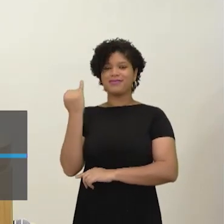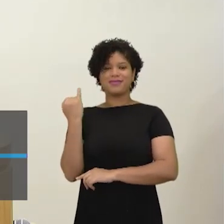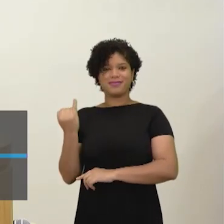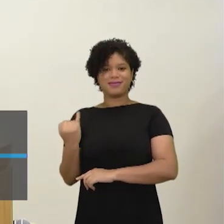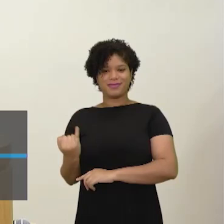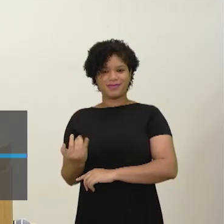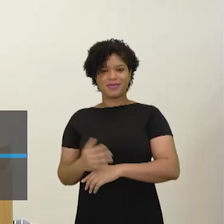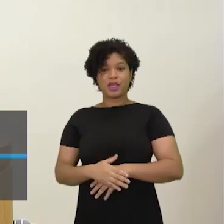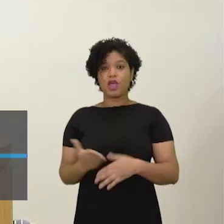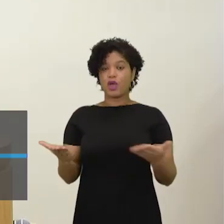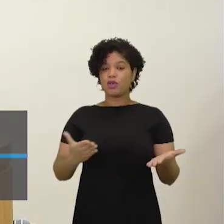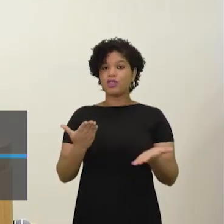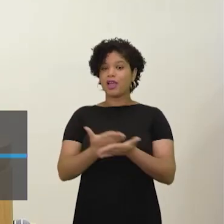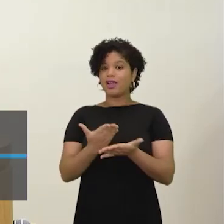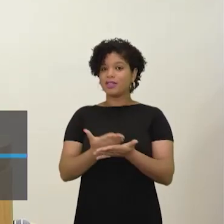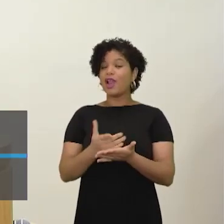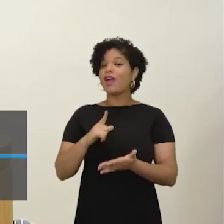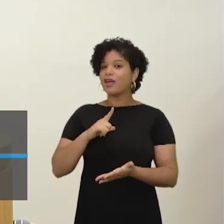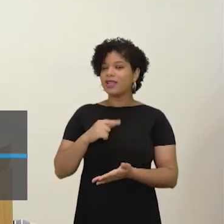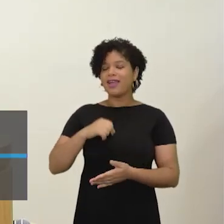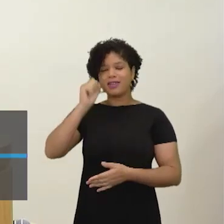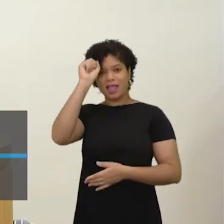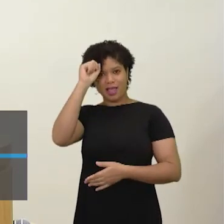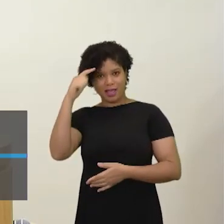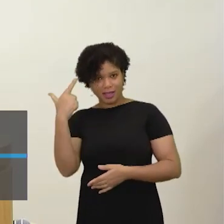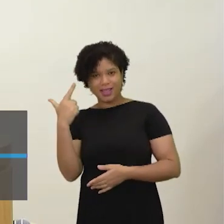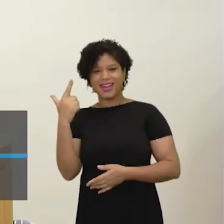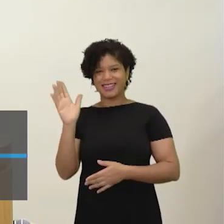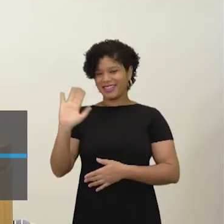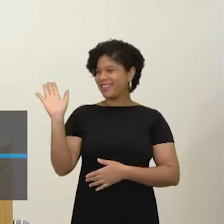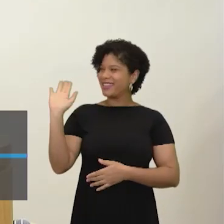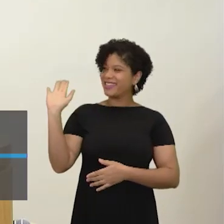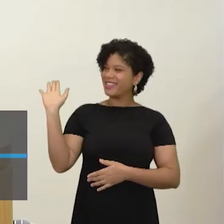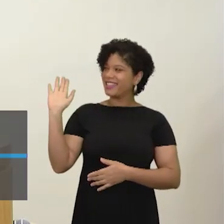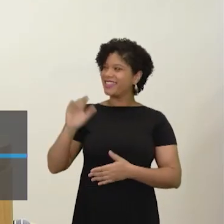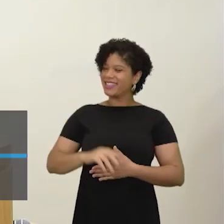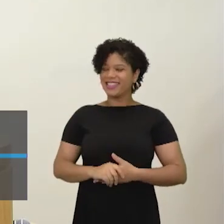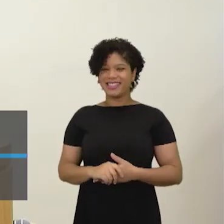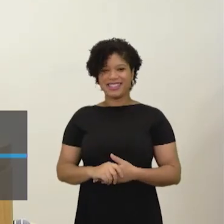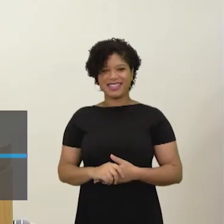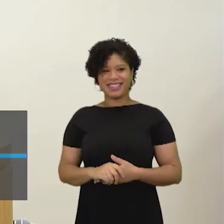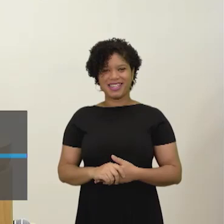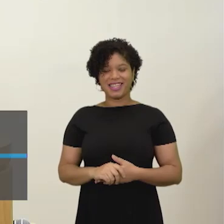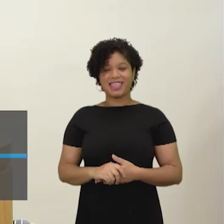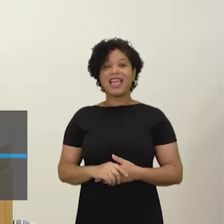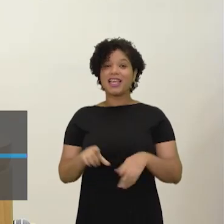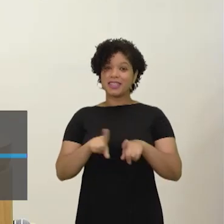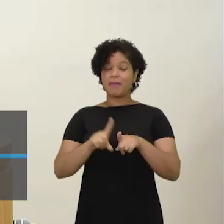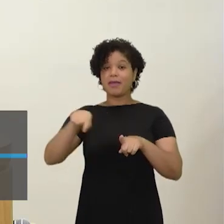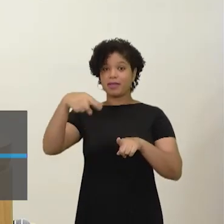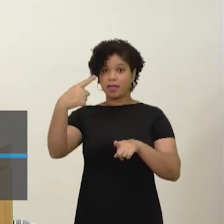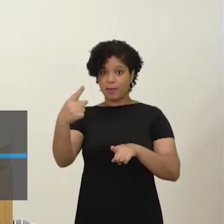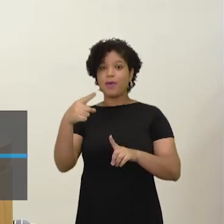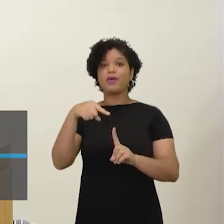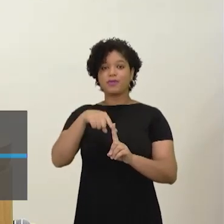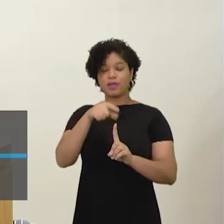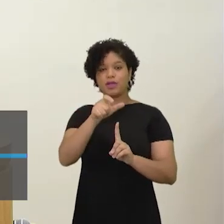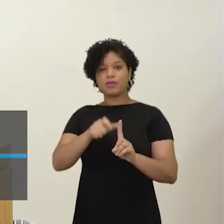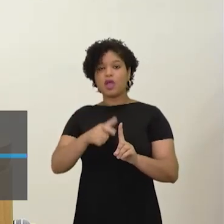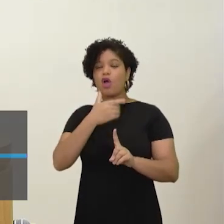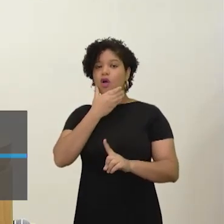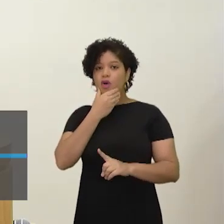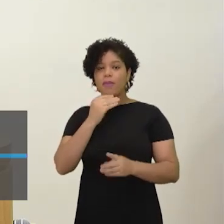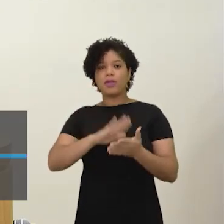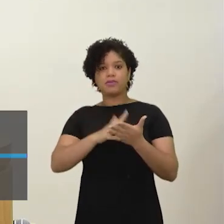hoje aqui comigo nessa aula de História, a Áquila. Olá, Áquila. E o Amauri, eles